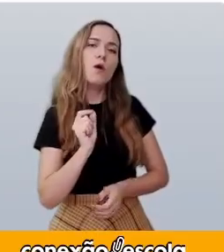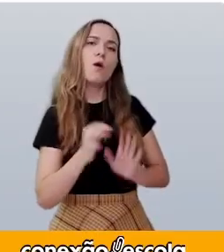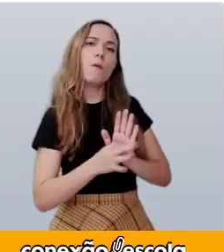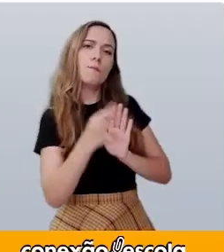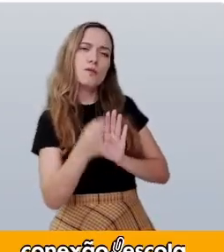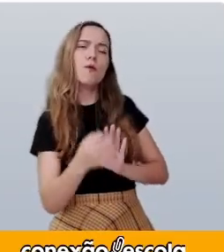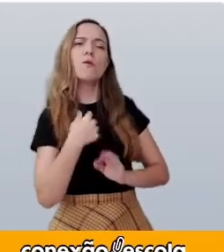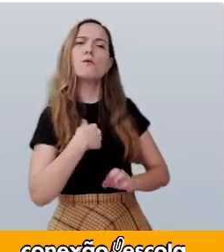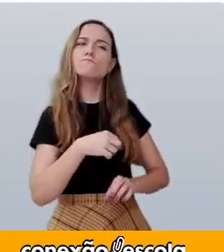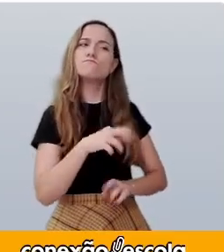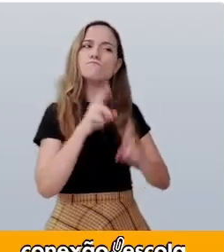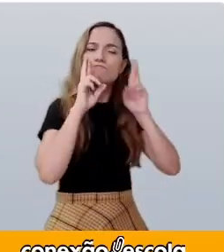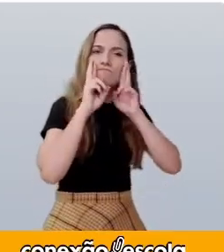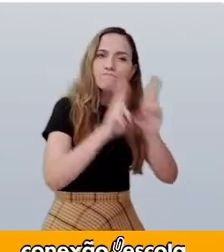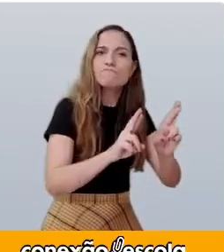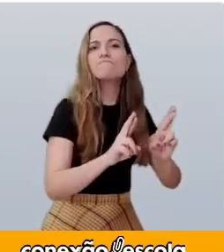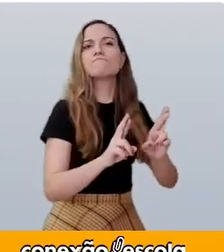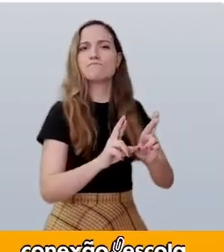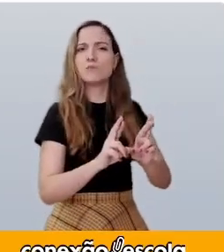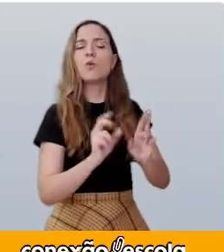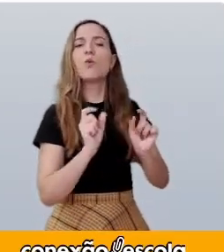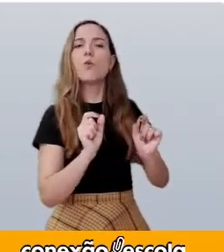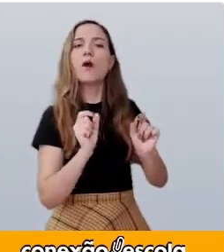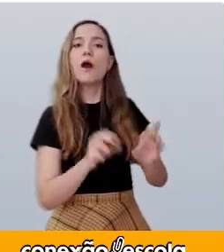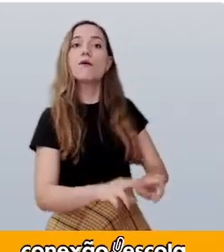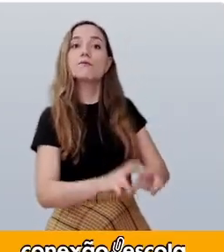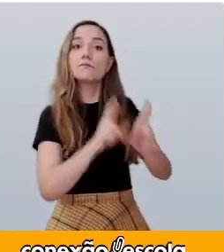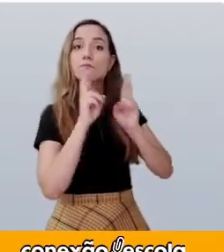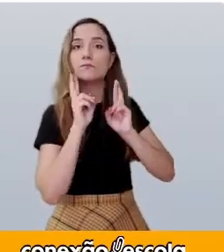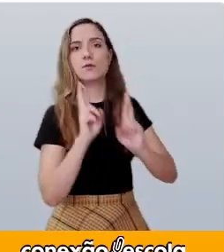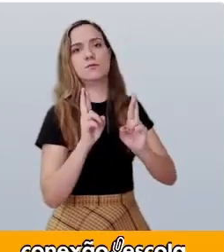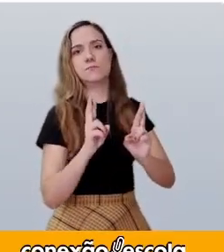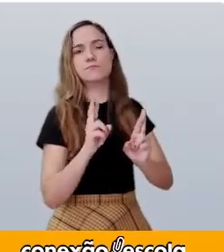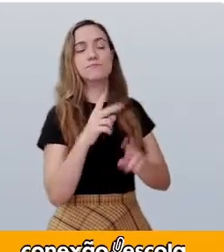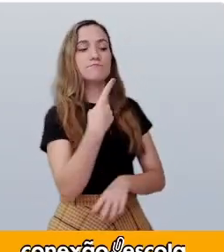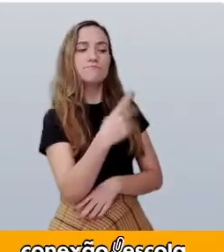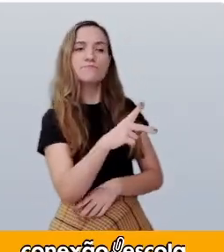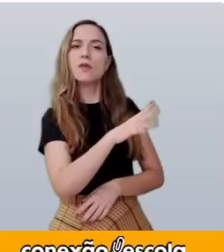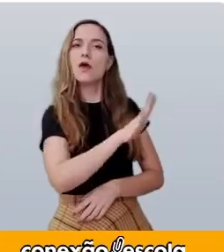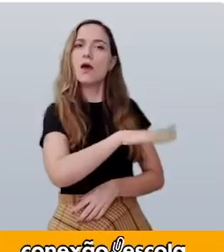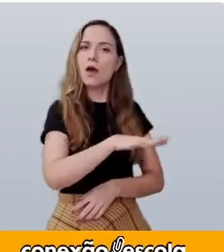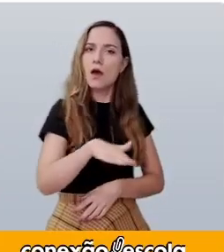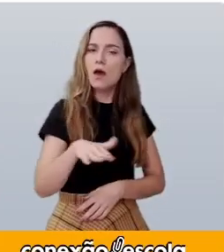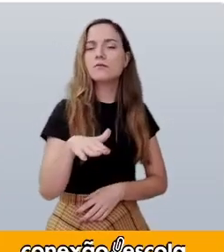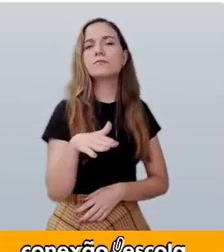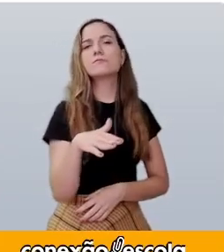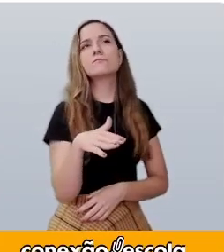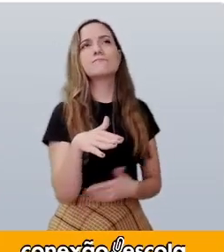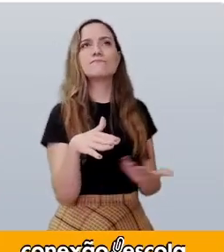pela esperança. Eu acho que a criança tem que ser sempre